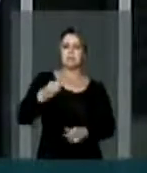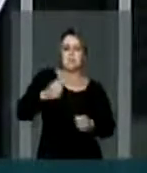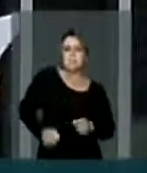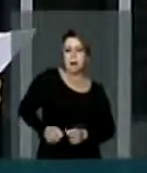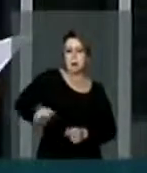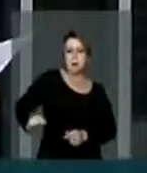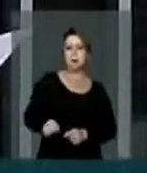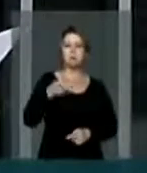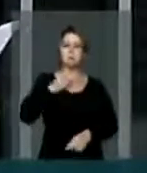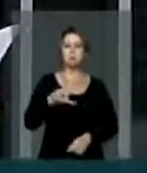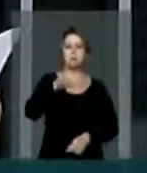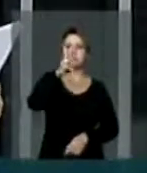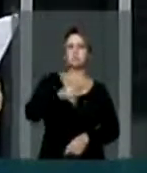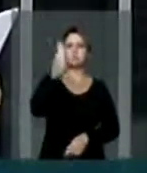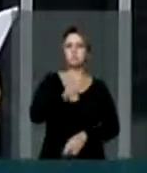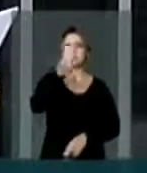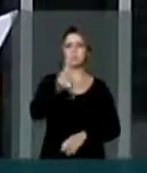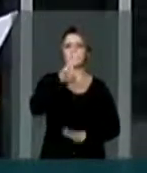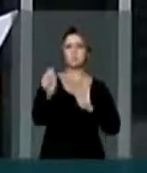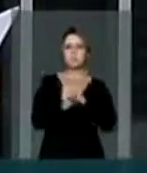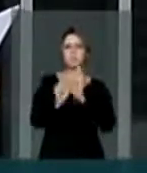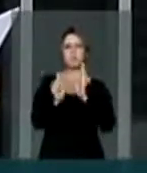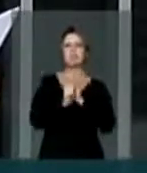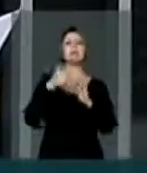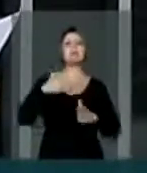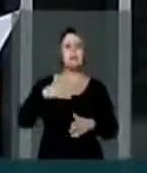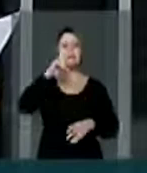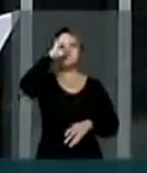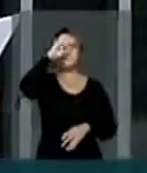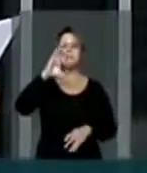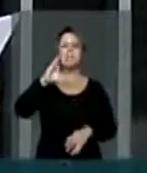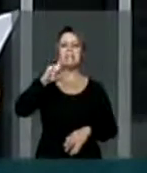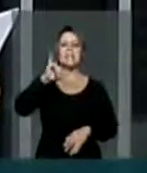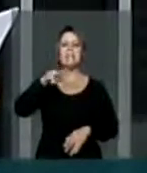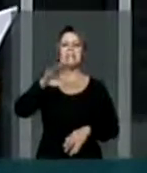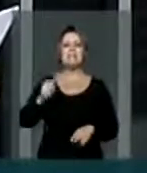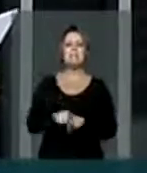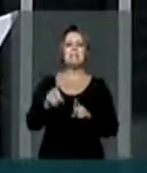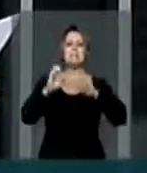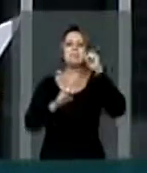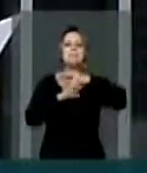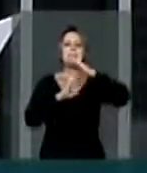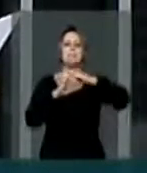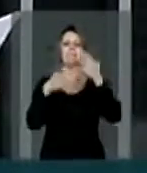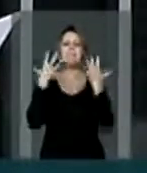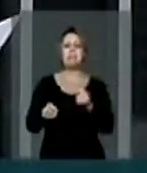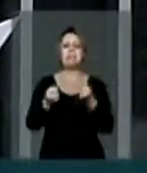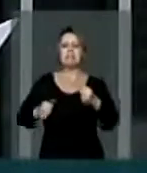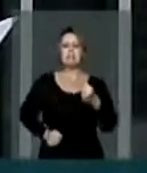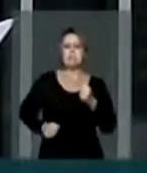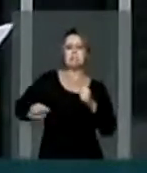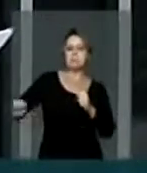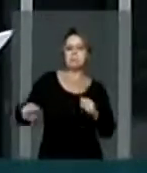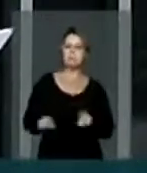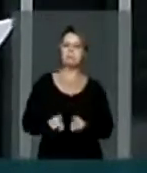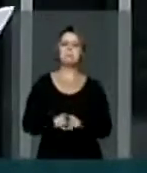que existem muitas clínicas e empresas que investem alto em nosso país para que haja aprovação para tal infanticídio,